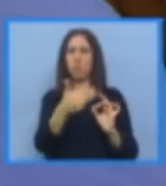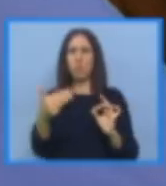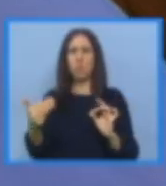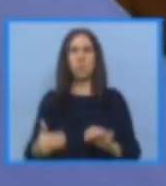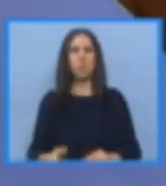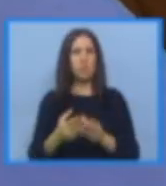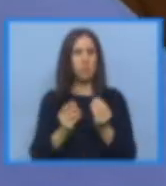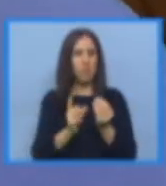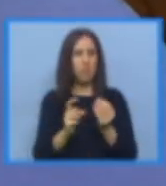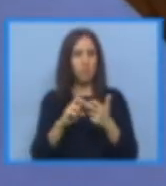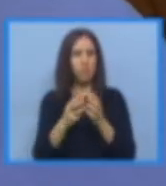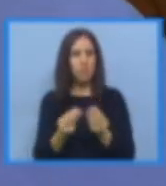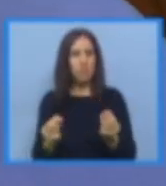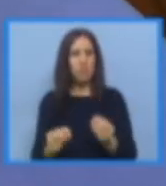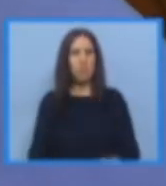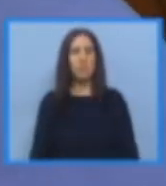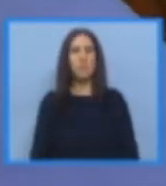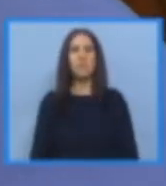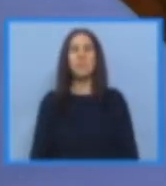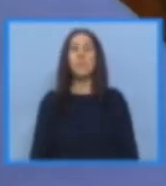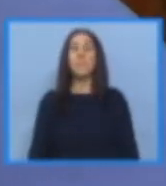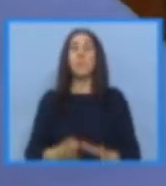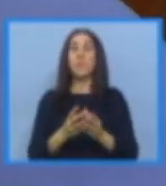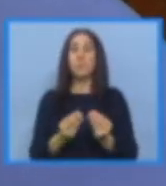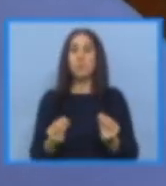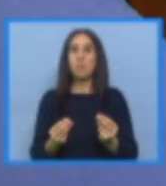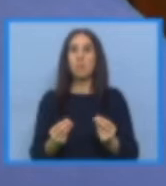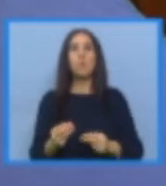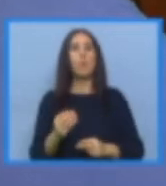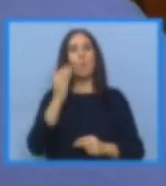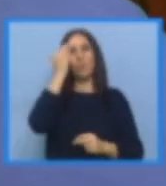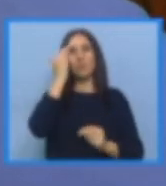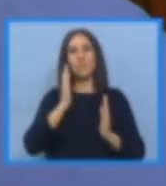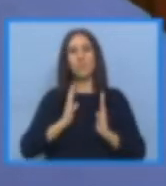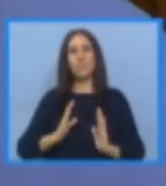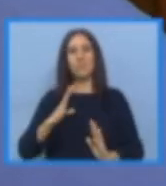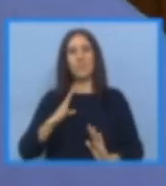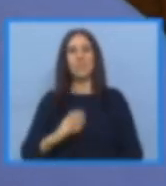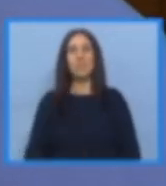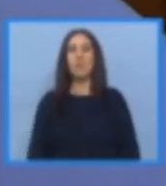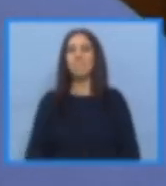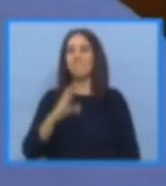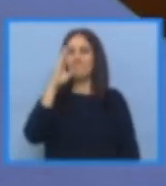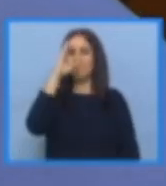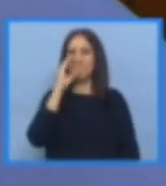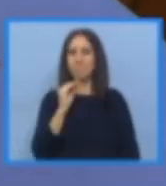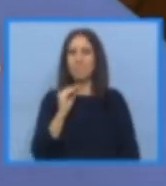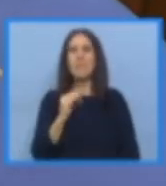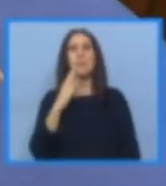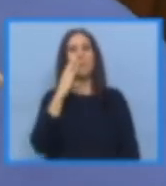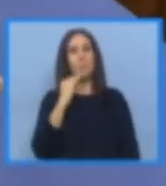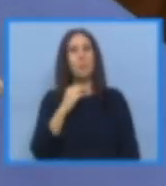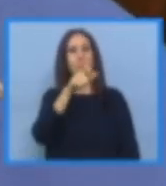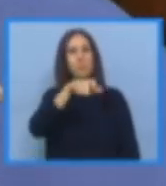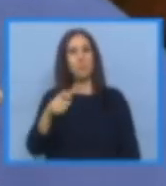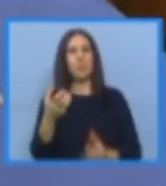essa é a solução para resolver o problema? A solução Ou é o descanso de consciências? Não sei. Eu acho que há muita gente que